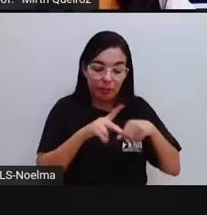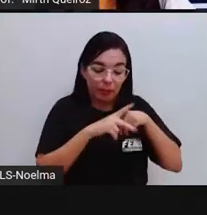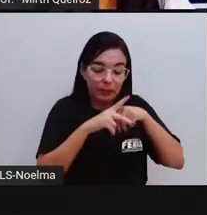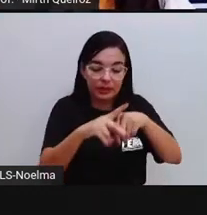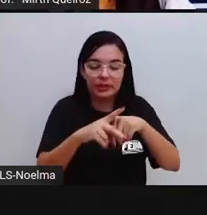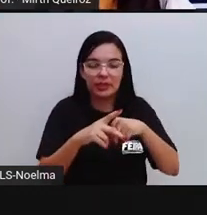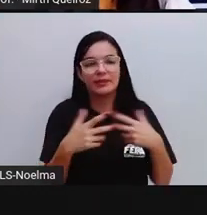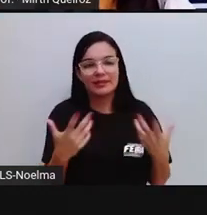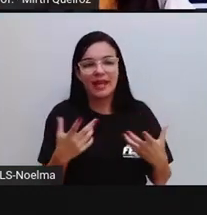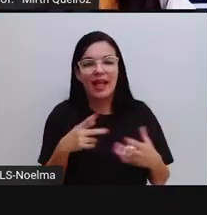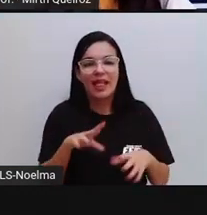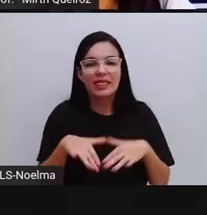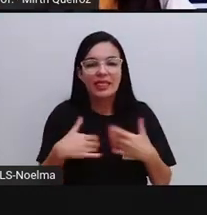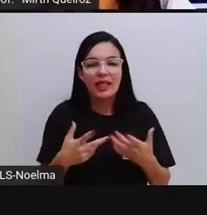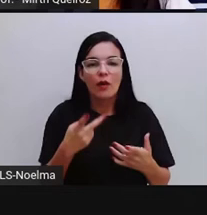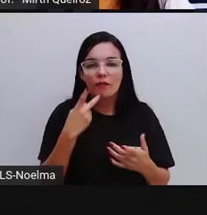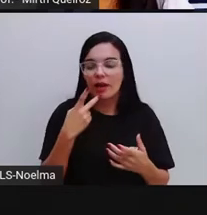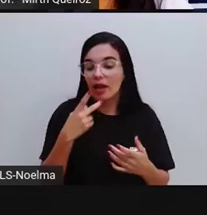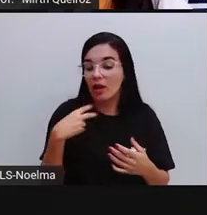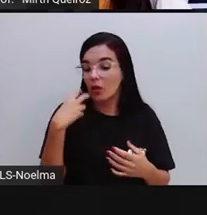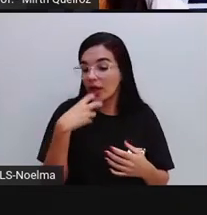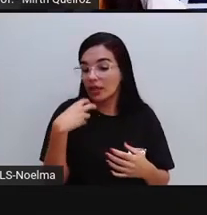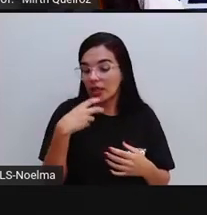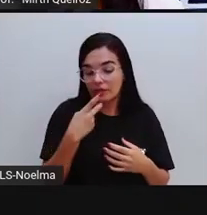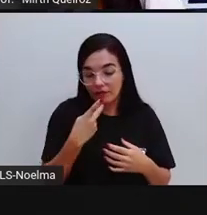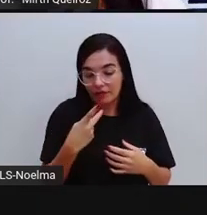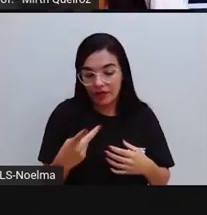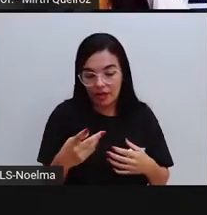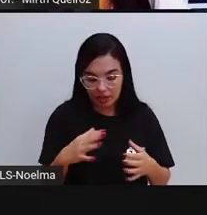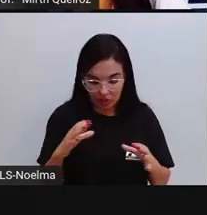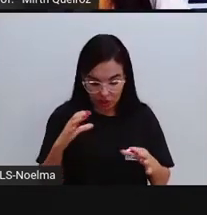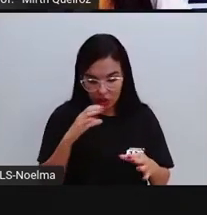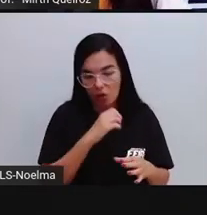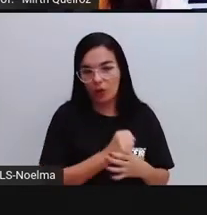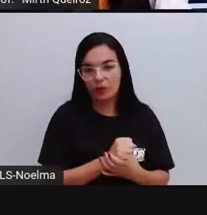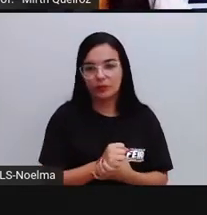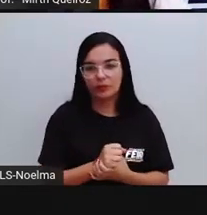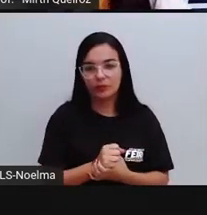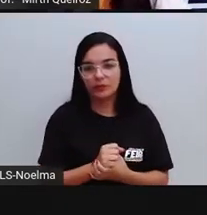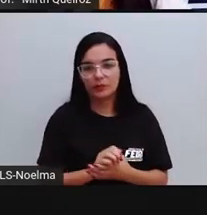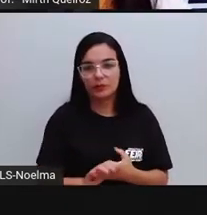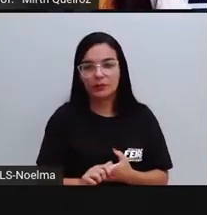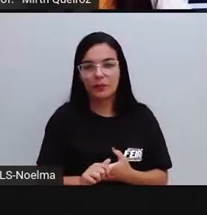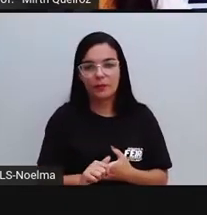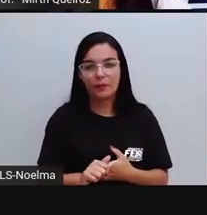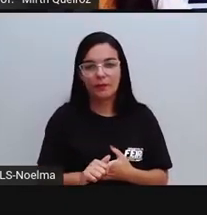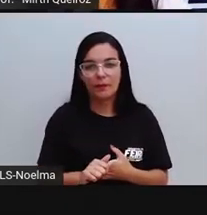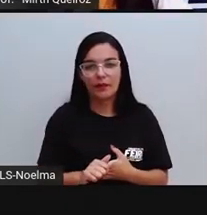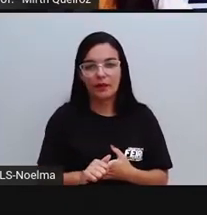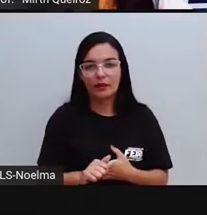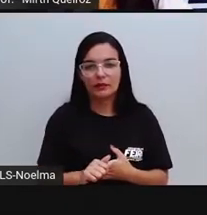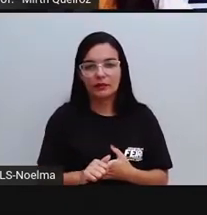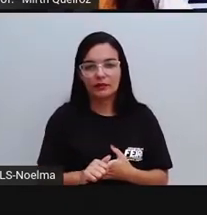A gente, na oralidade, fala de uma vez só, certo? No último verso, né, o sexto.